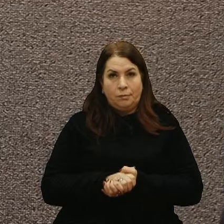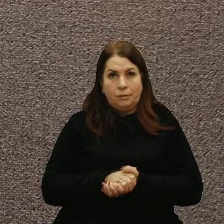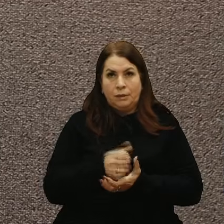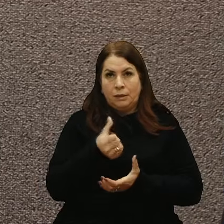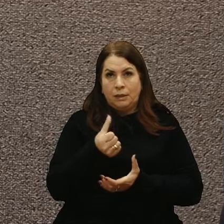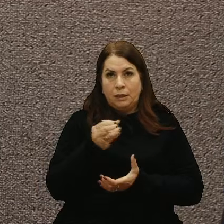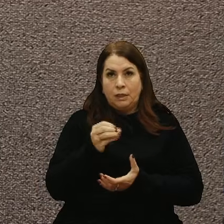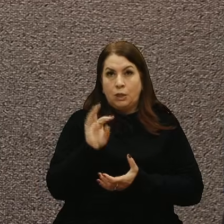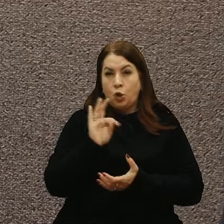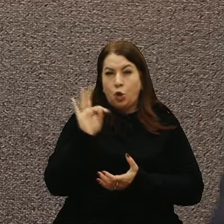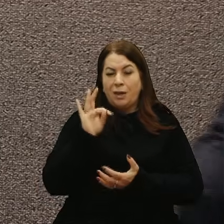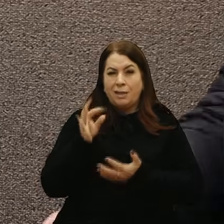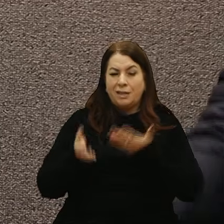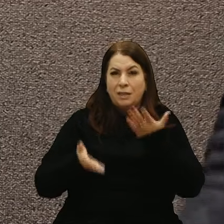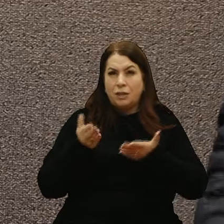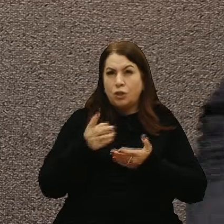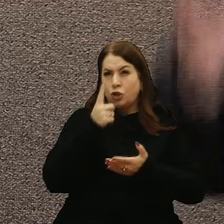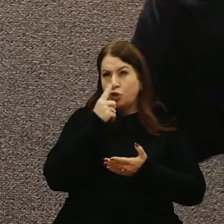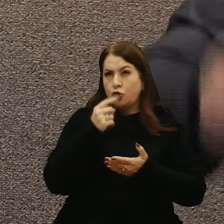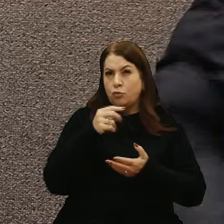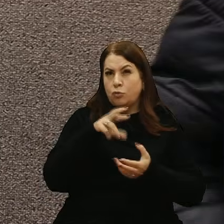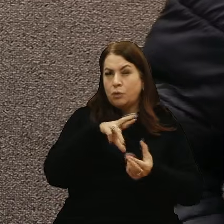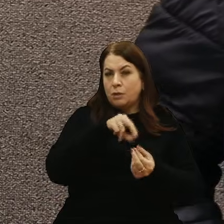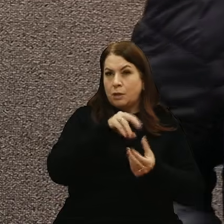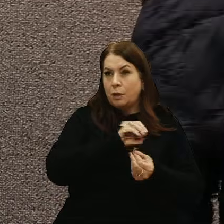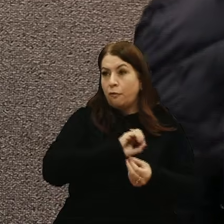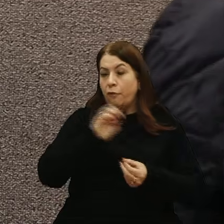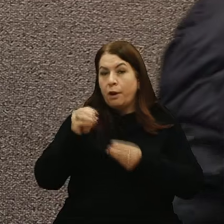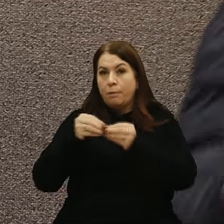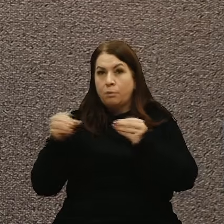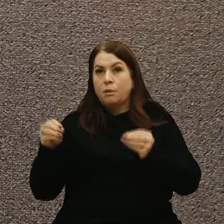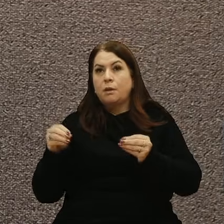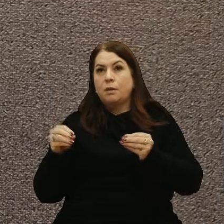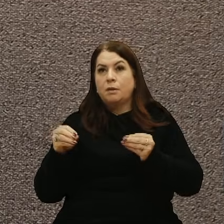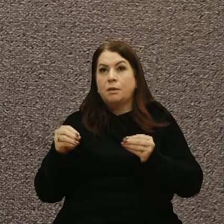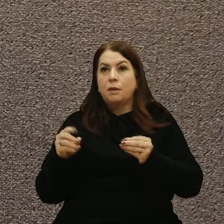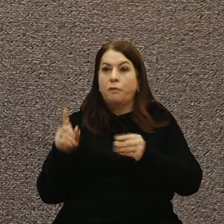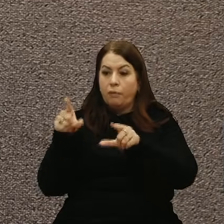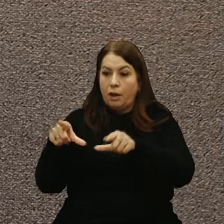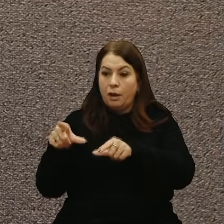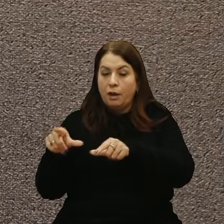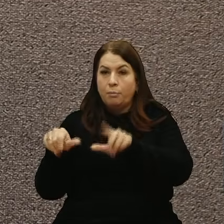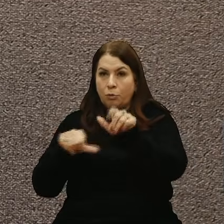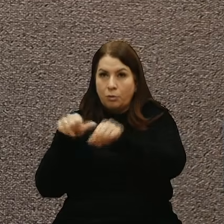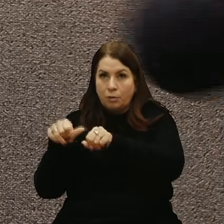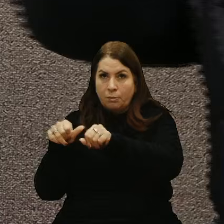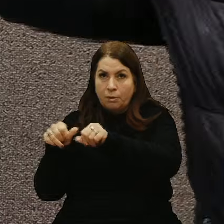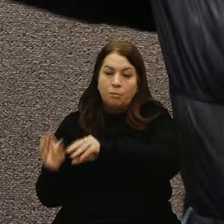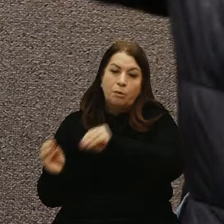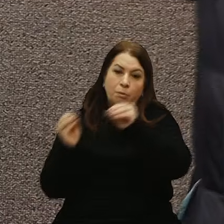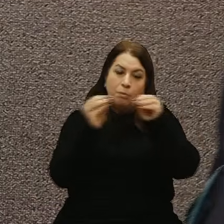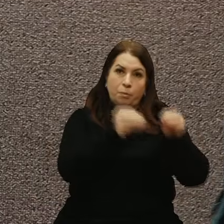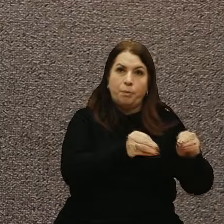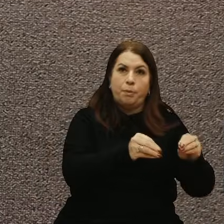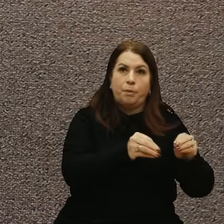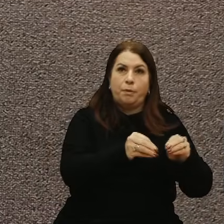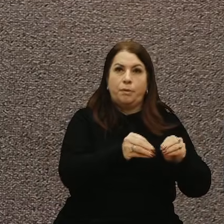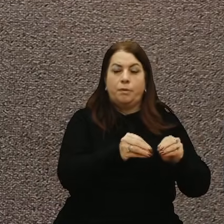60 toneladas por dia de lixo seletivo que vai para o aterro, que vai para a estação de transbordo e que depois vai